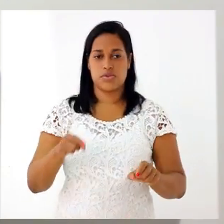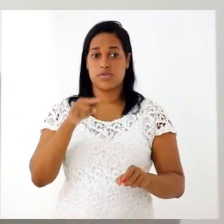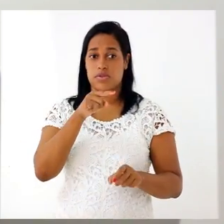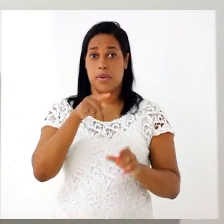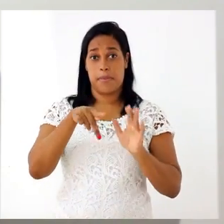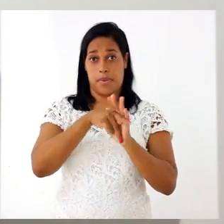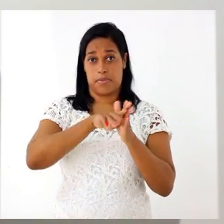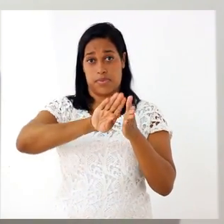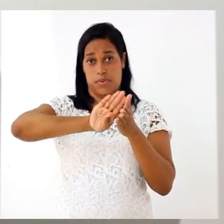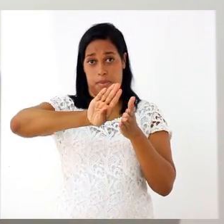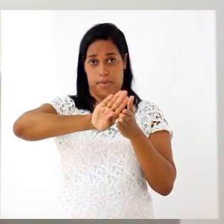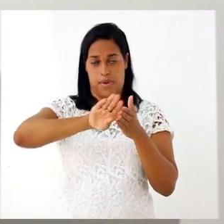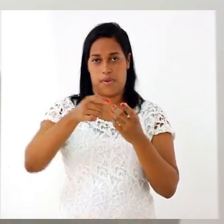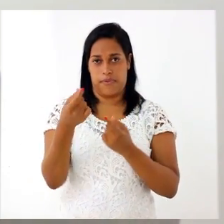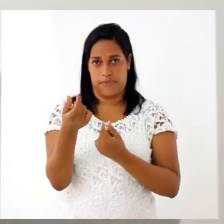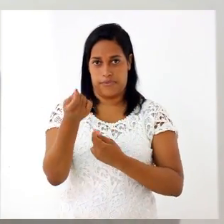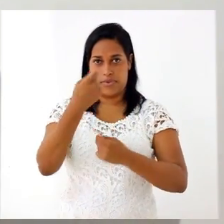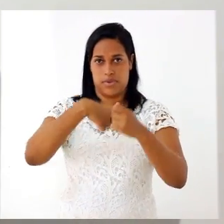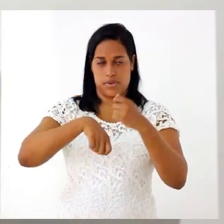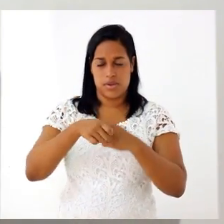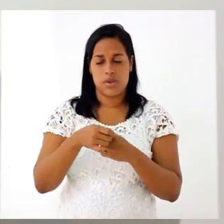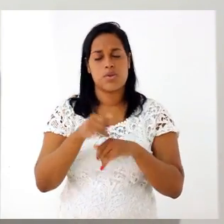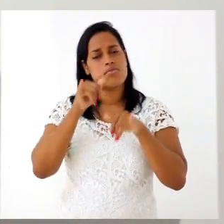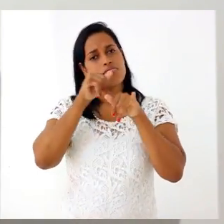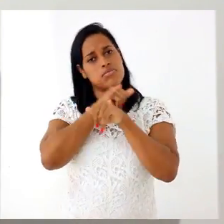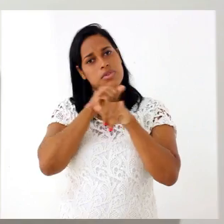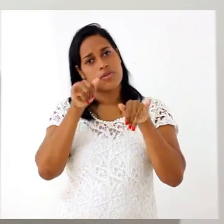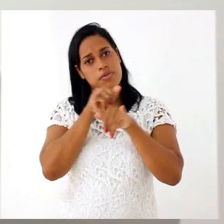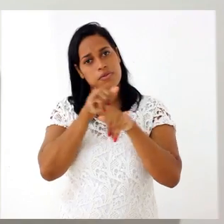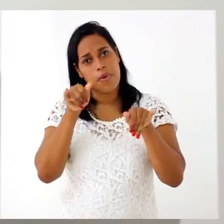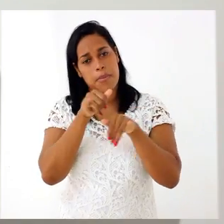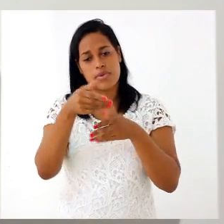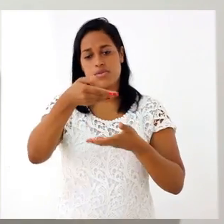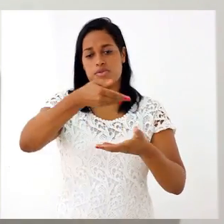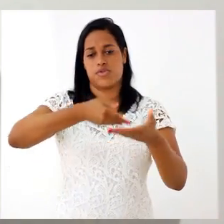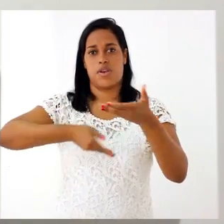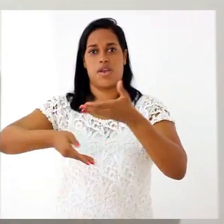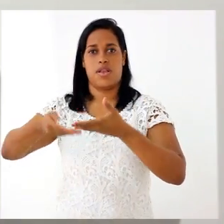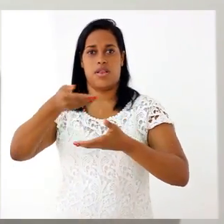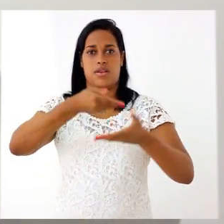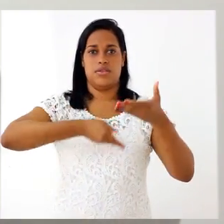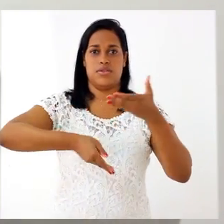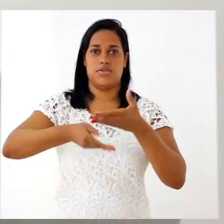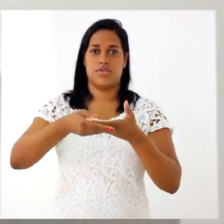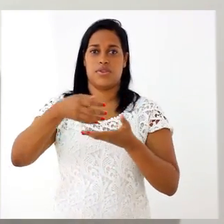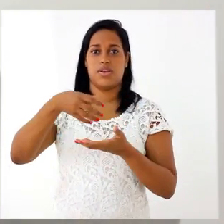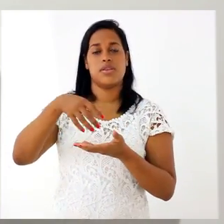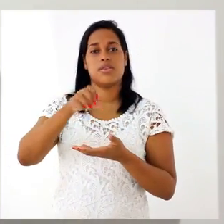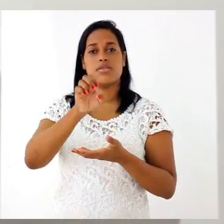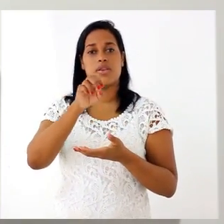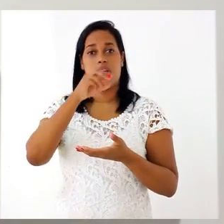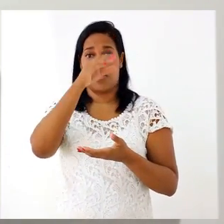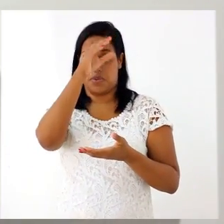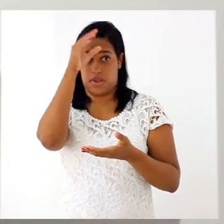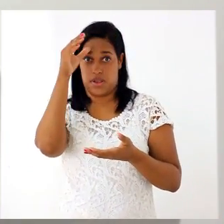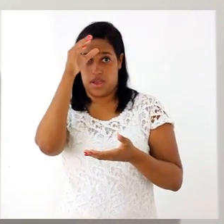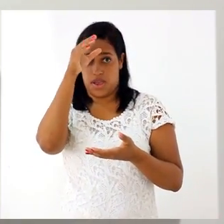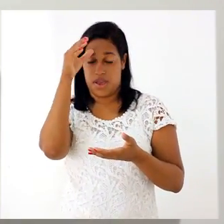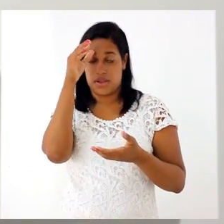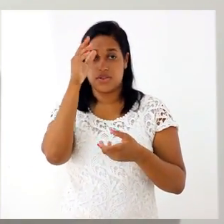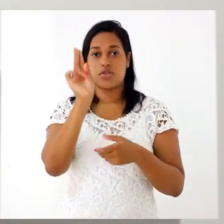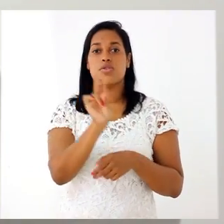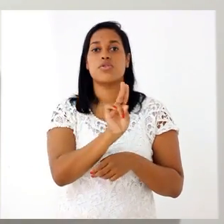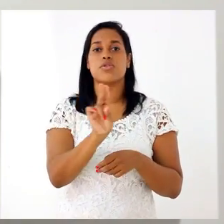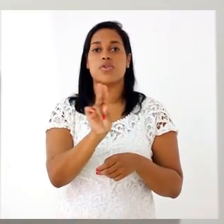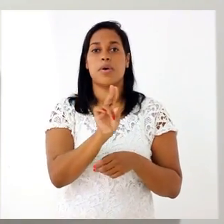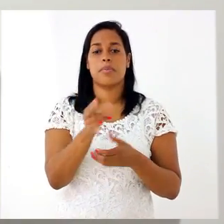banco financeiro. As informações relacionadas à entidade cliente são chamadas